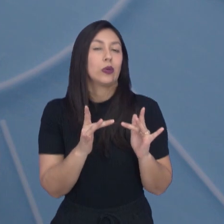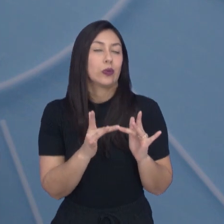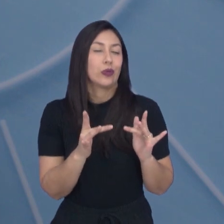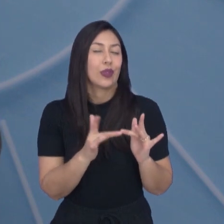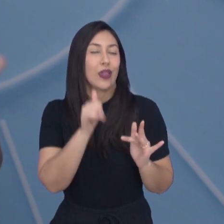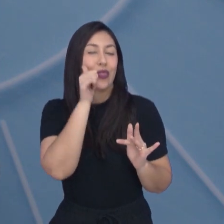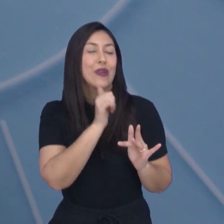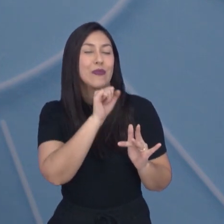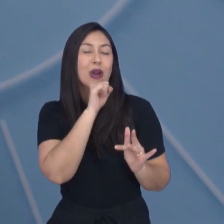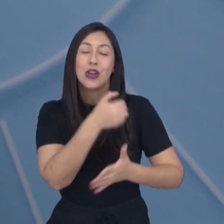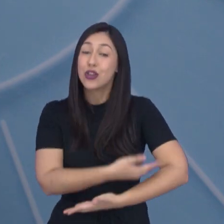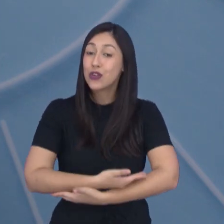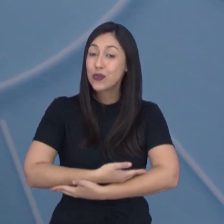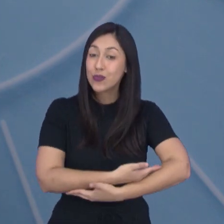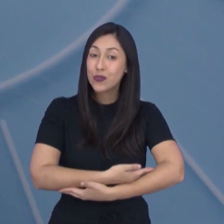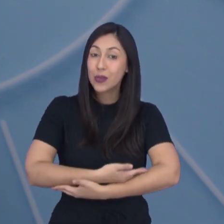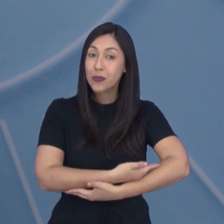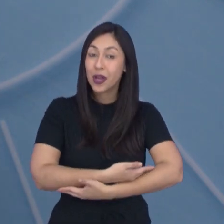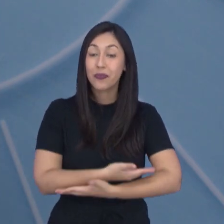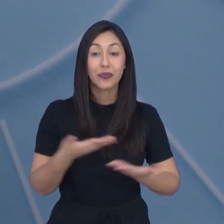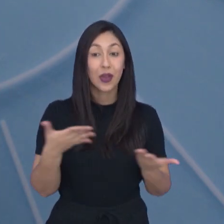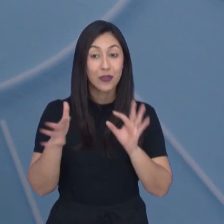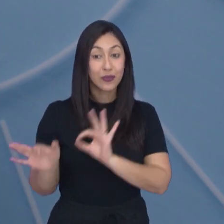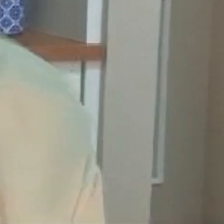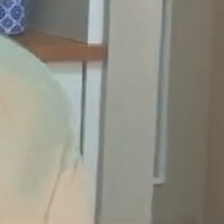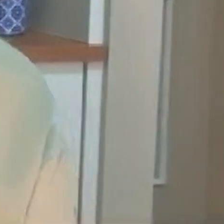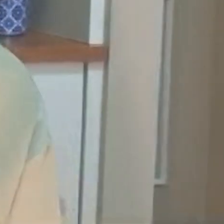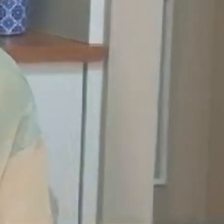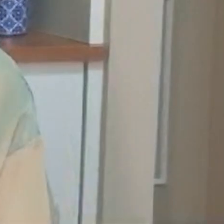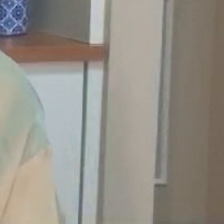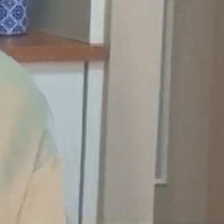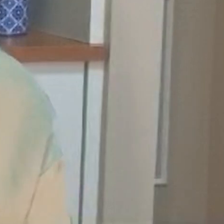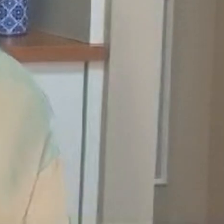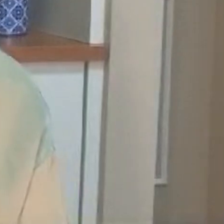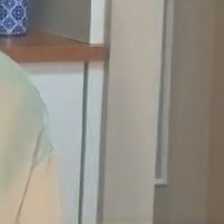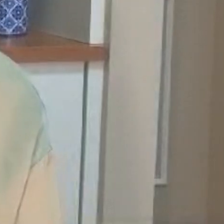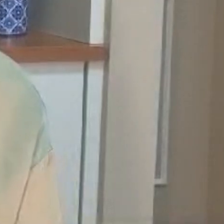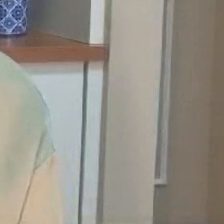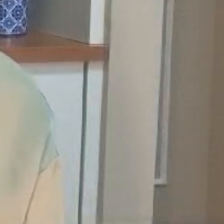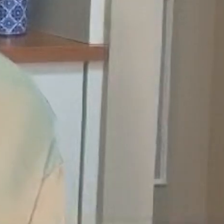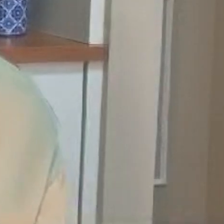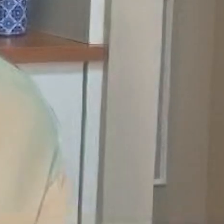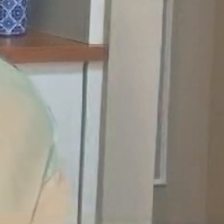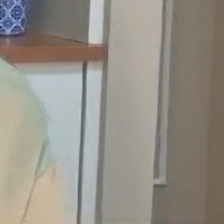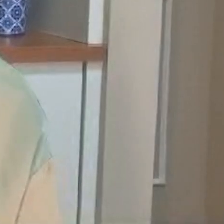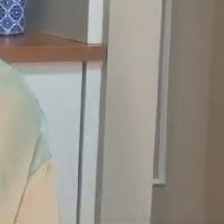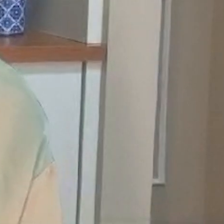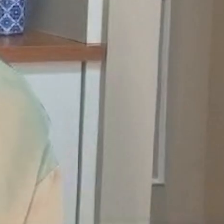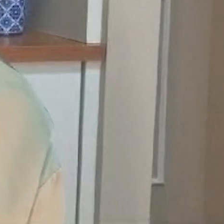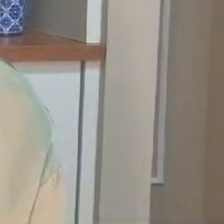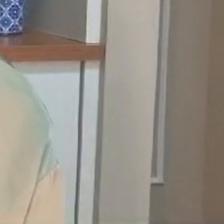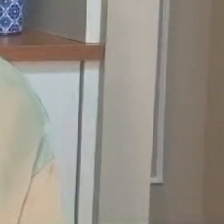bebê, da licença maternidade. Vamos acompanhar o que ela disse então. É importante a gente destacar que os benefícios da